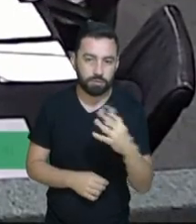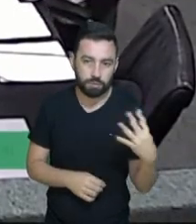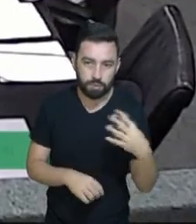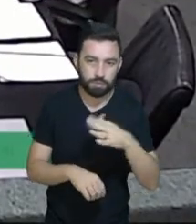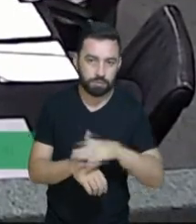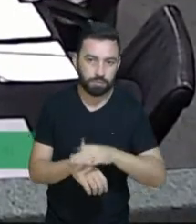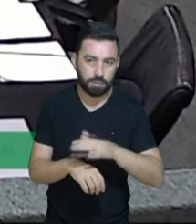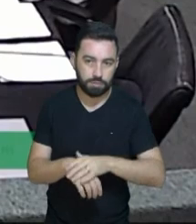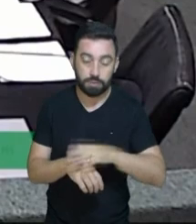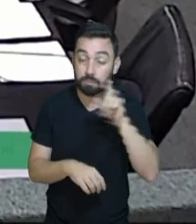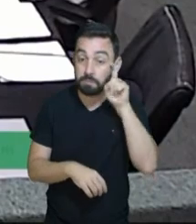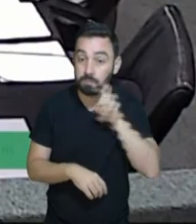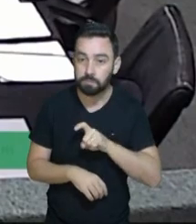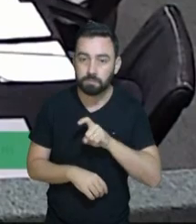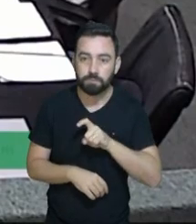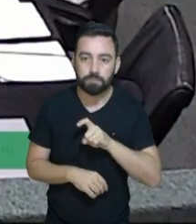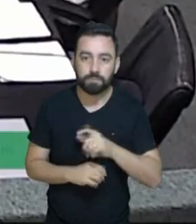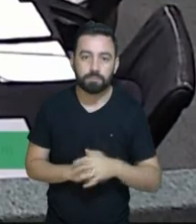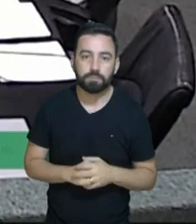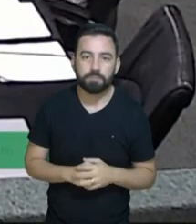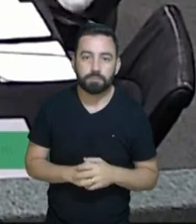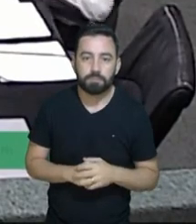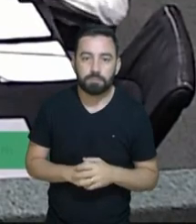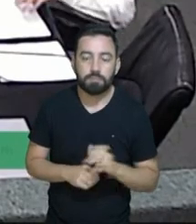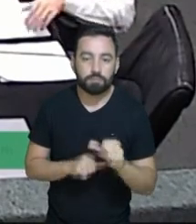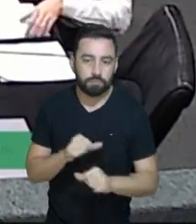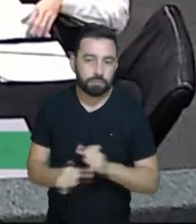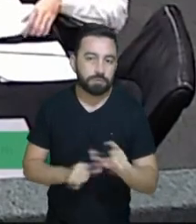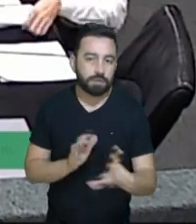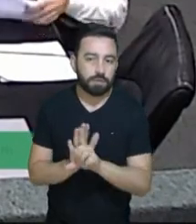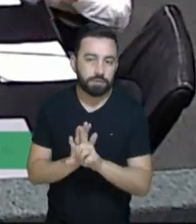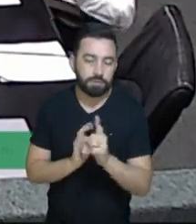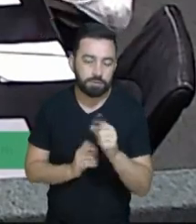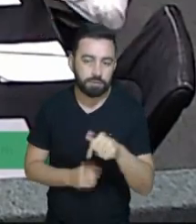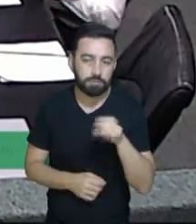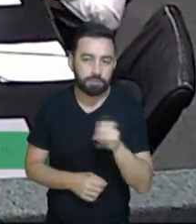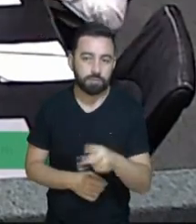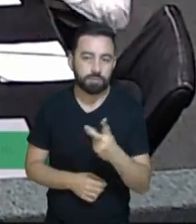Deputado Maurício peicher que altera a lei